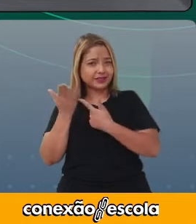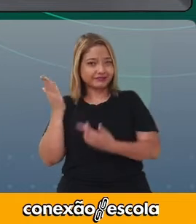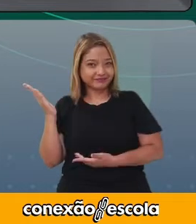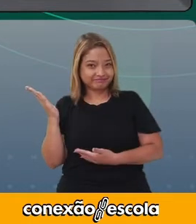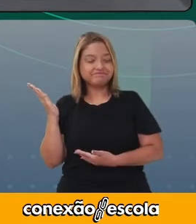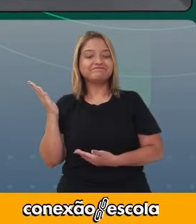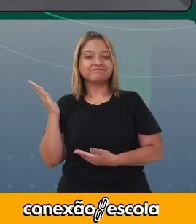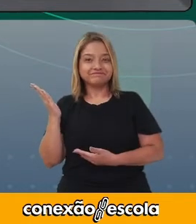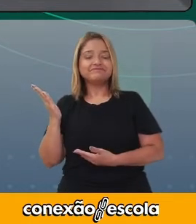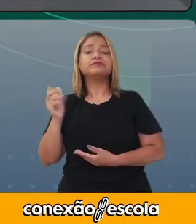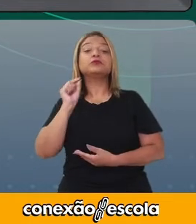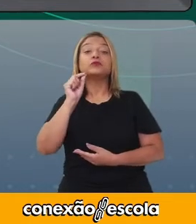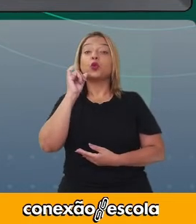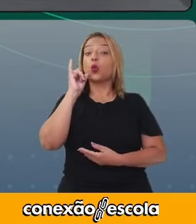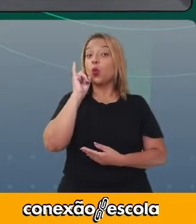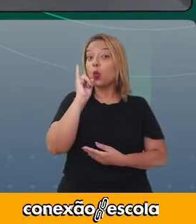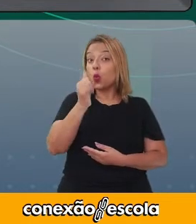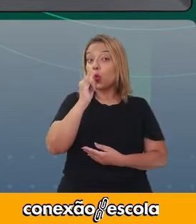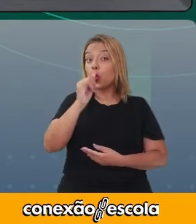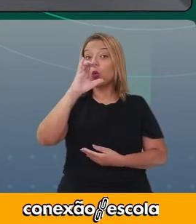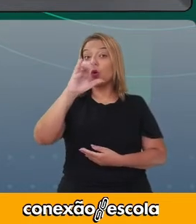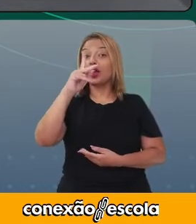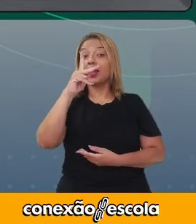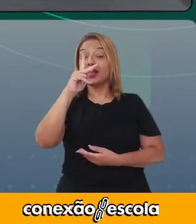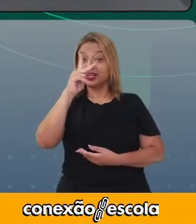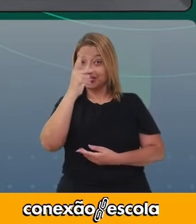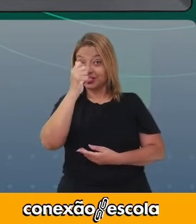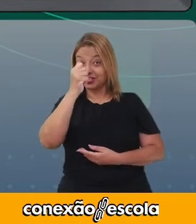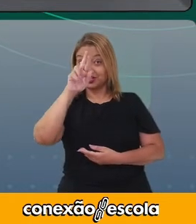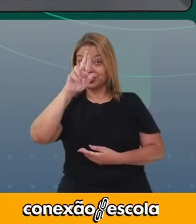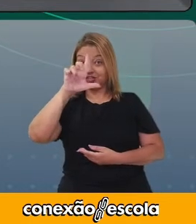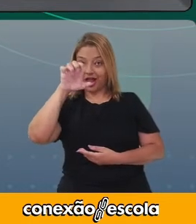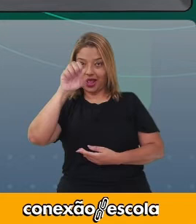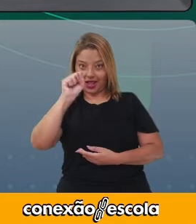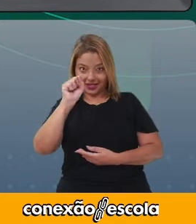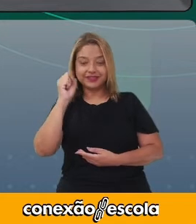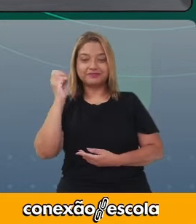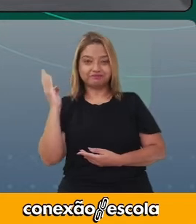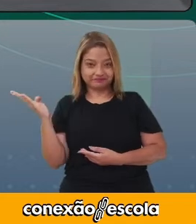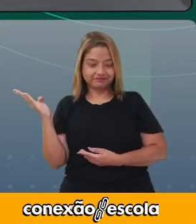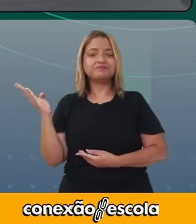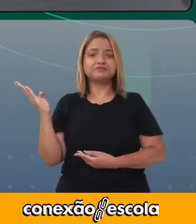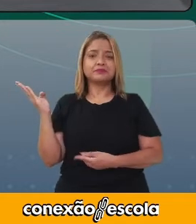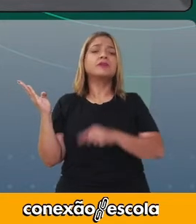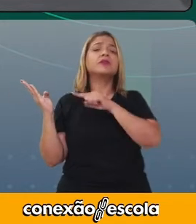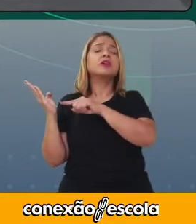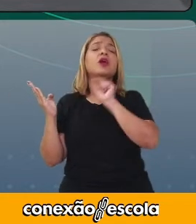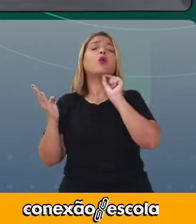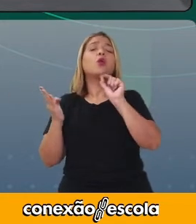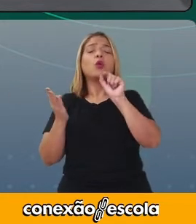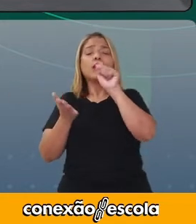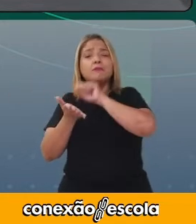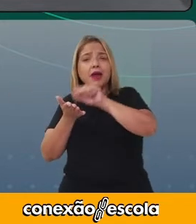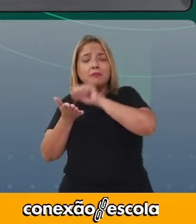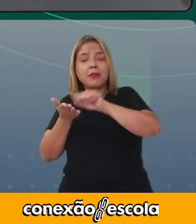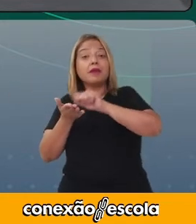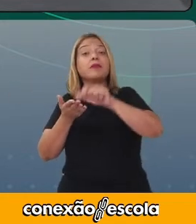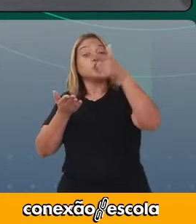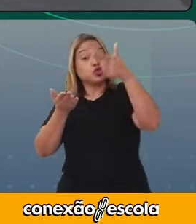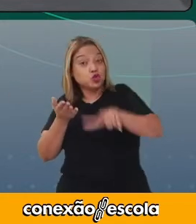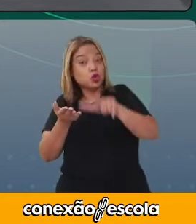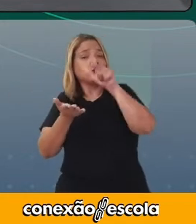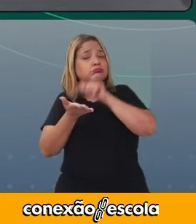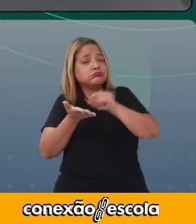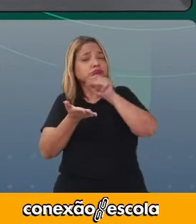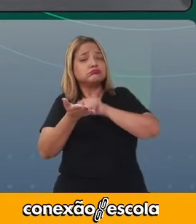legal! Contos de Charles Perrault. Esse conto, gente, ele foi reescrito, porque, como eu disse, é